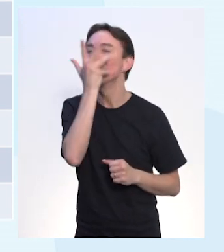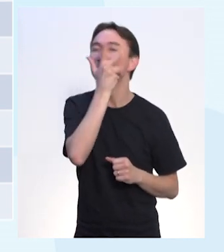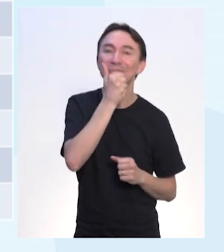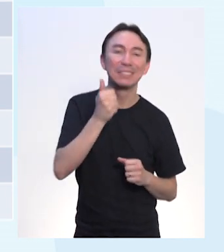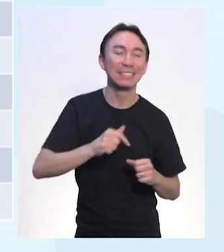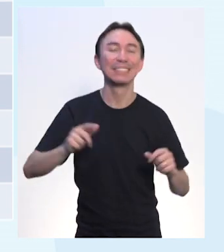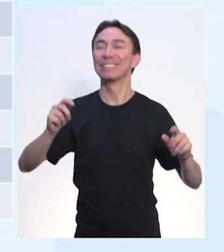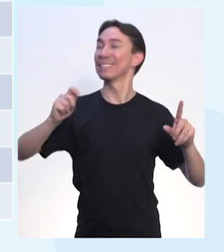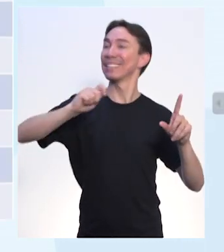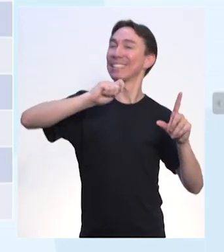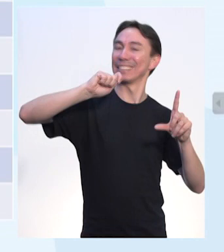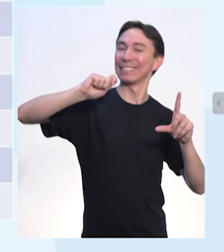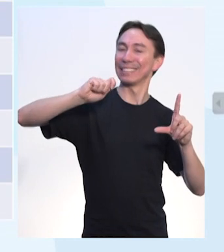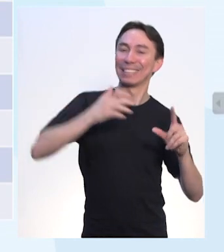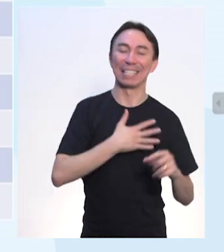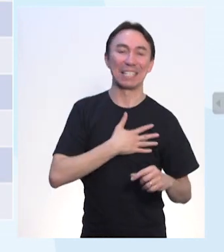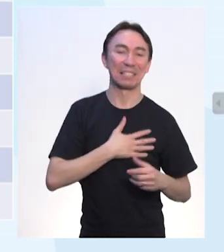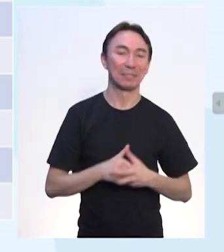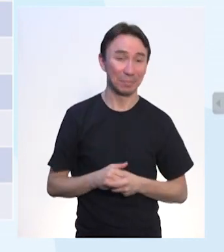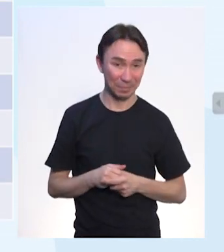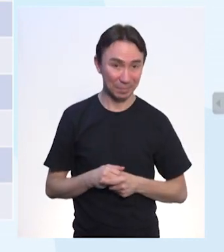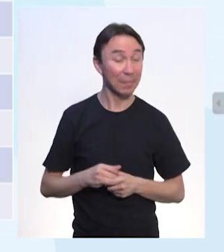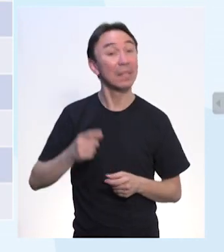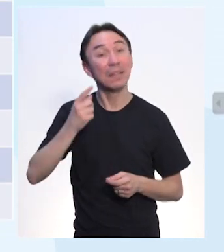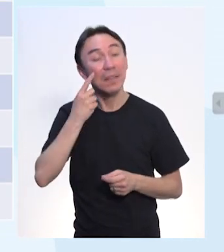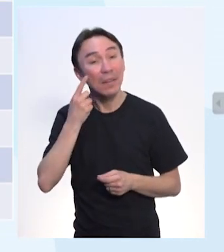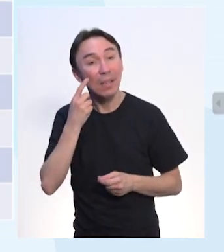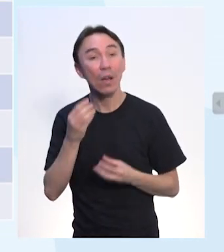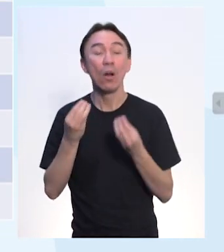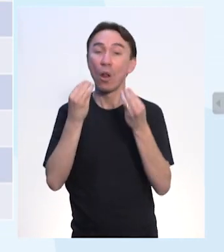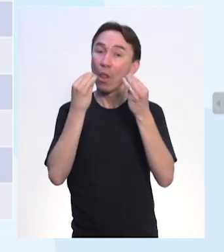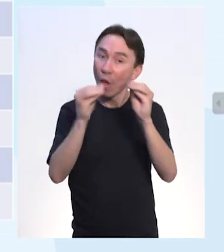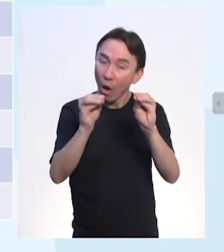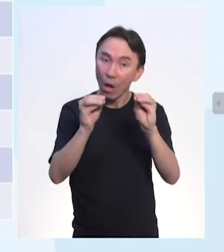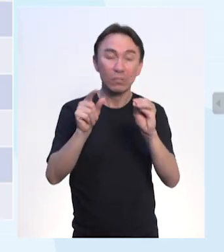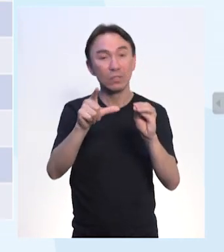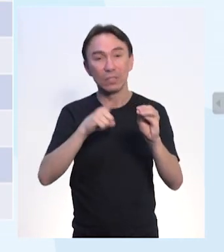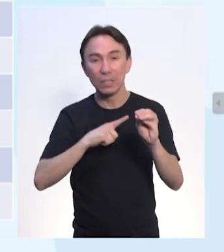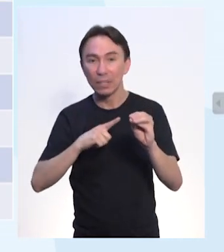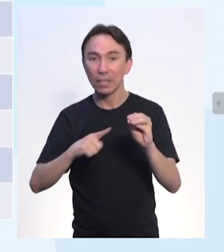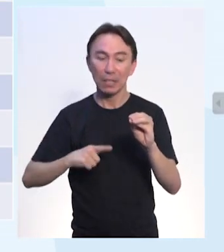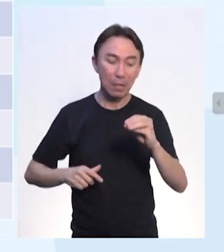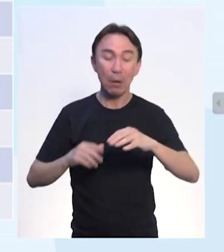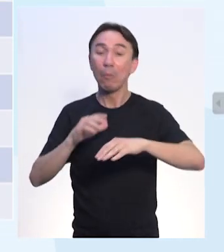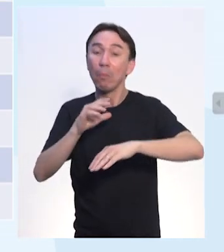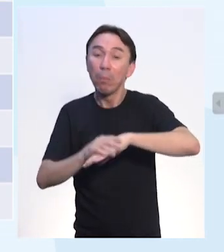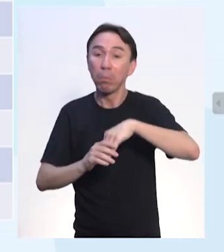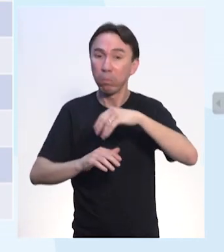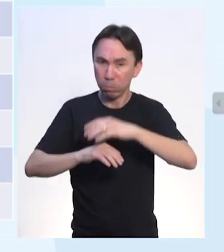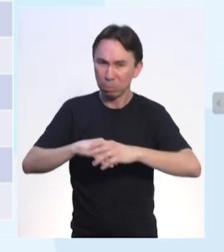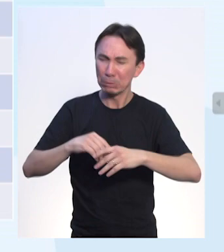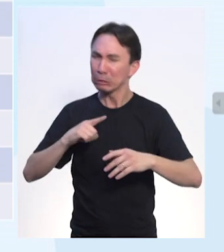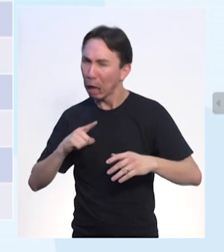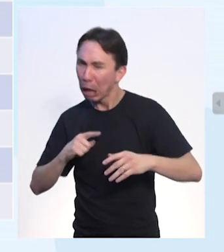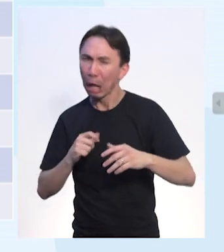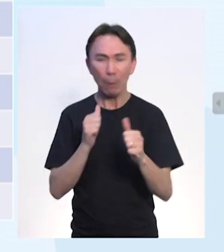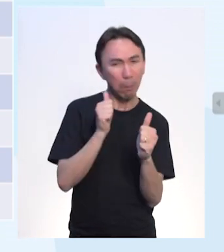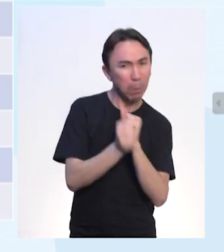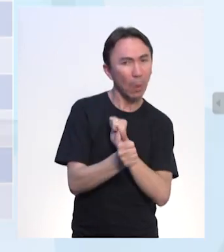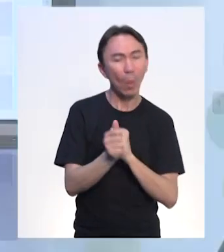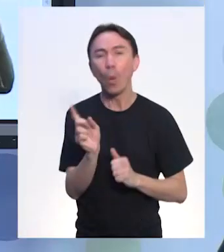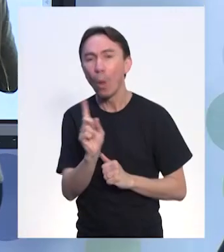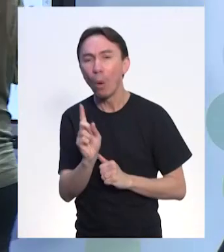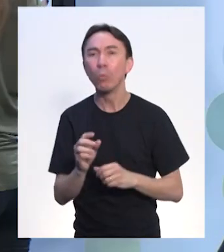lousa. Então, vamos lá. E aí você vai colocar, se você pratica uma modalidade esportiva, então você vai identificar sim ou não, para eu